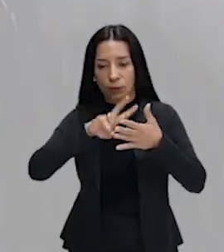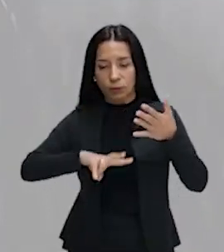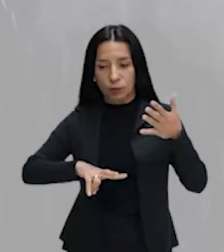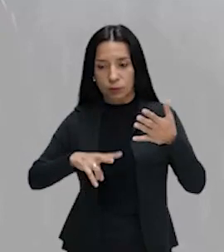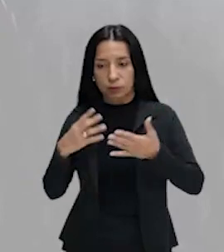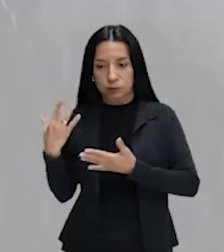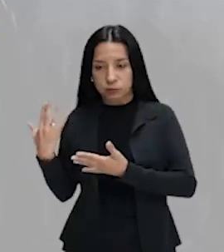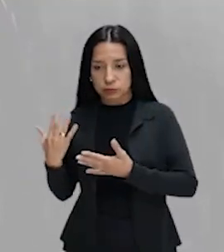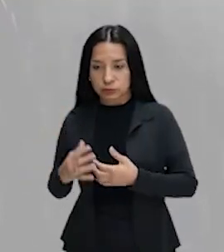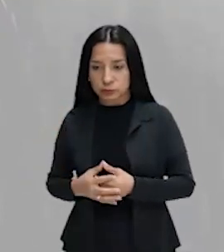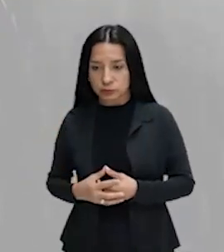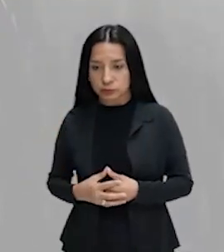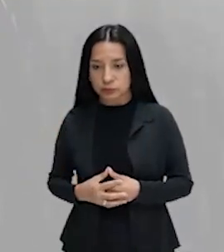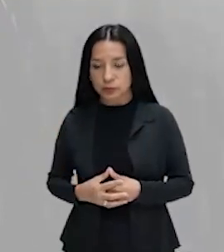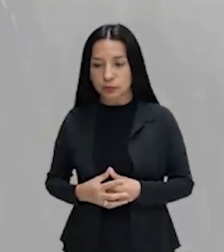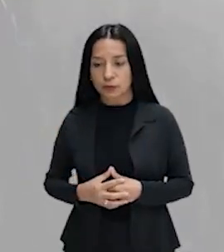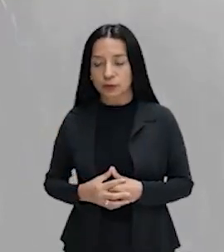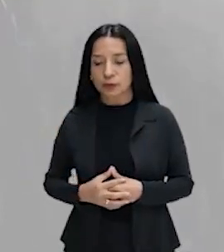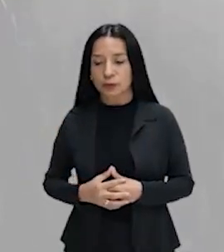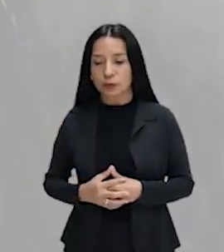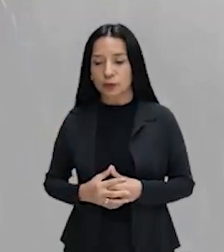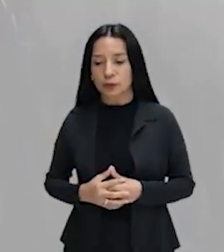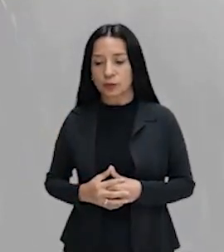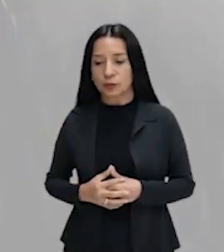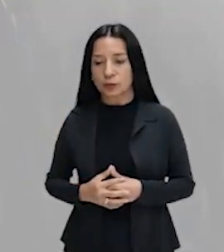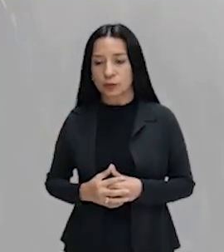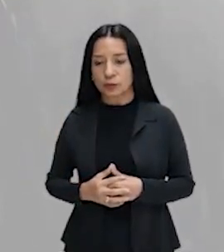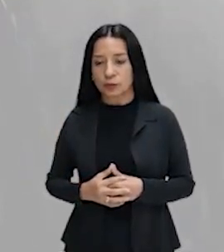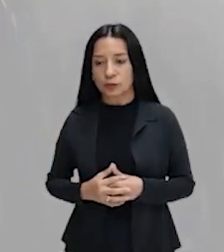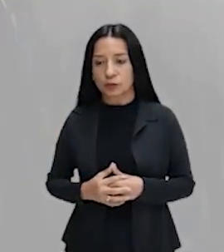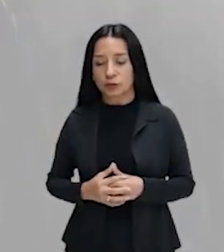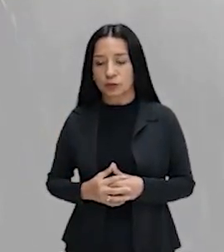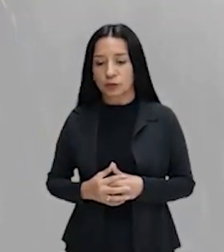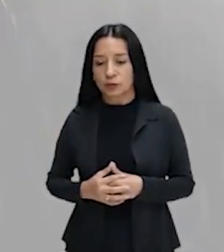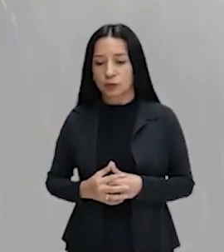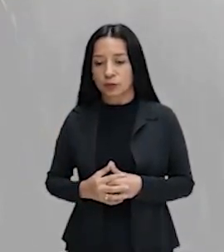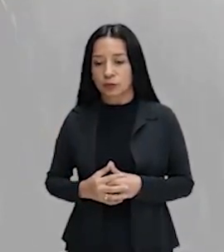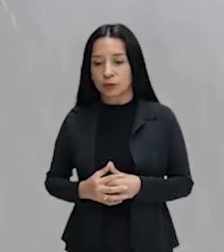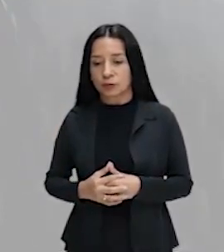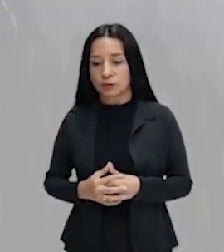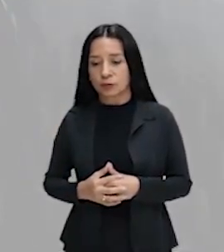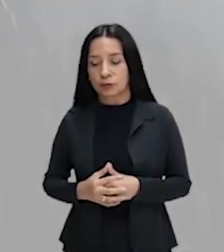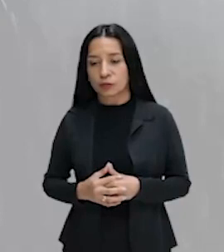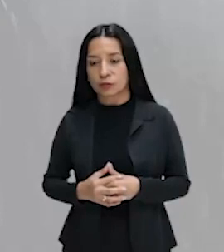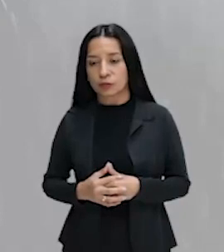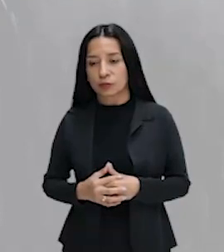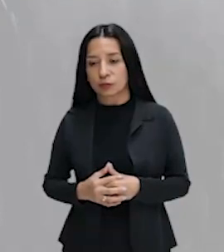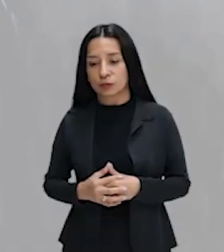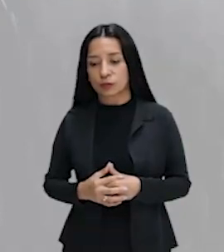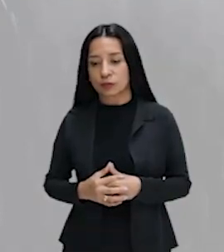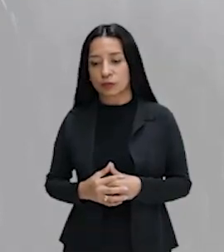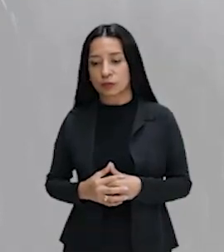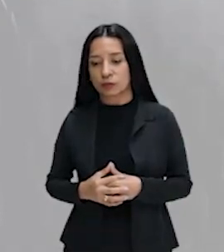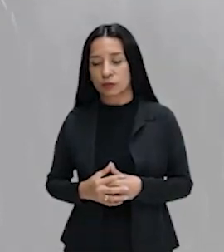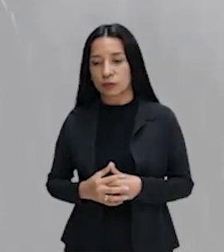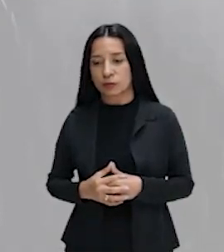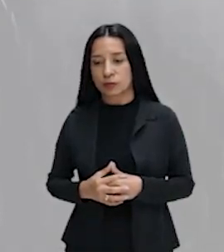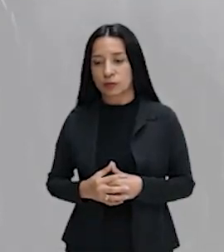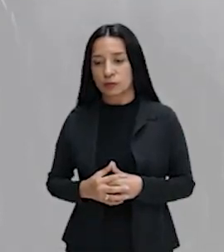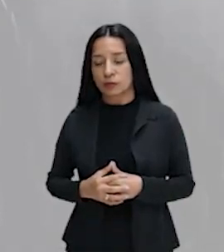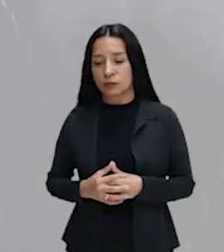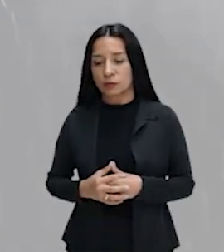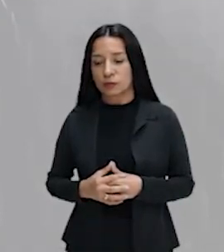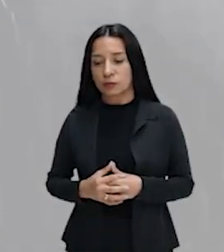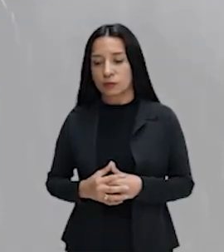cor da pelagem preta, chocolate ou dourada depende da interação entre dois genes,